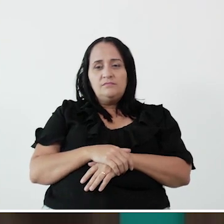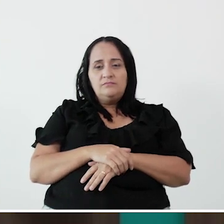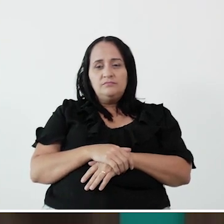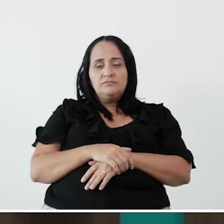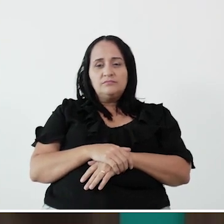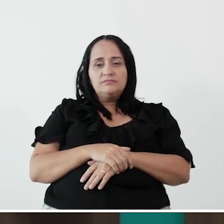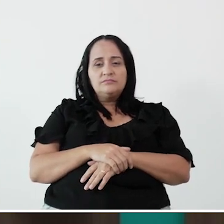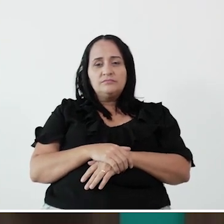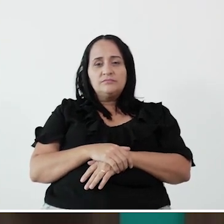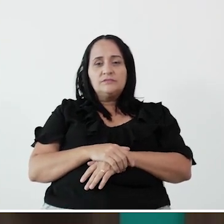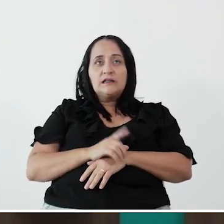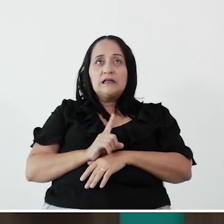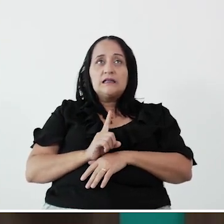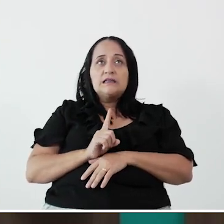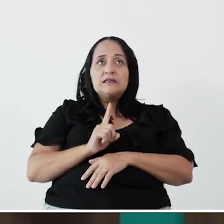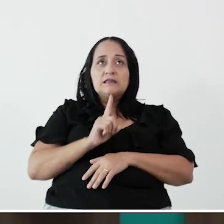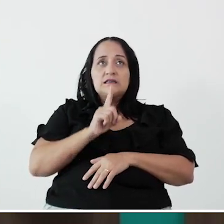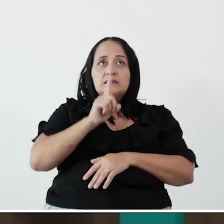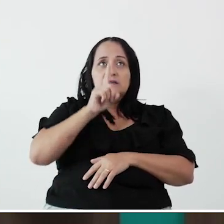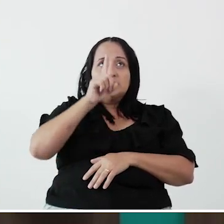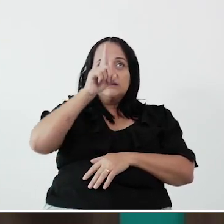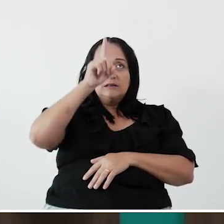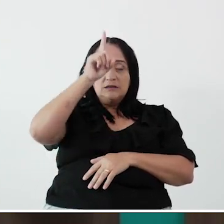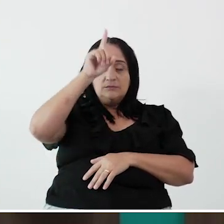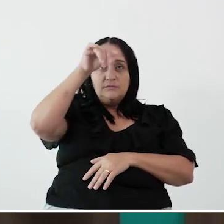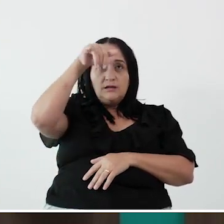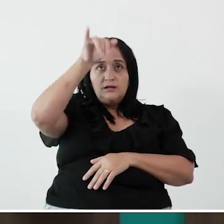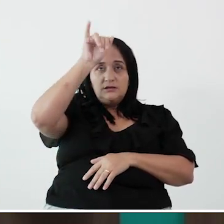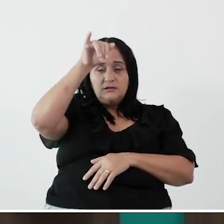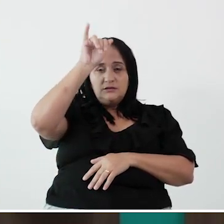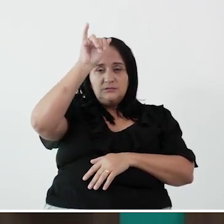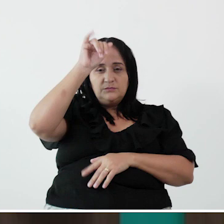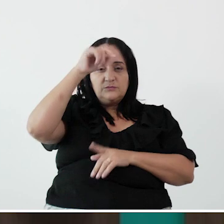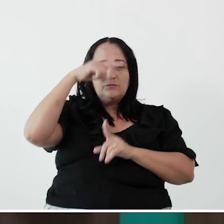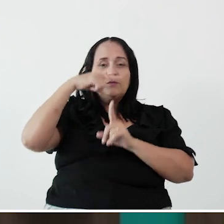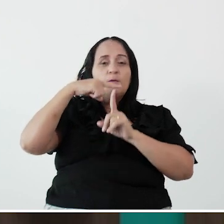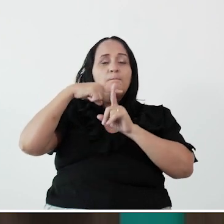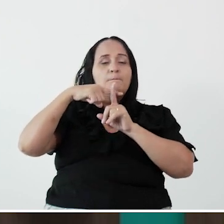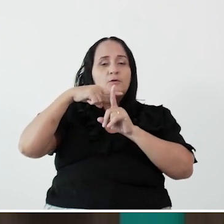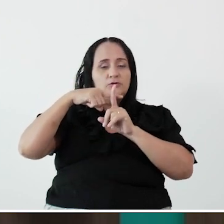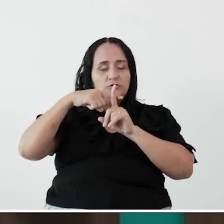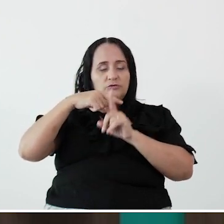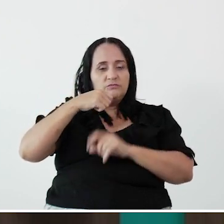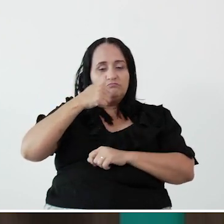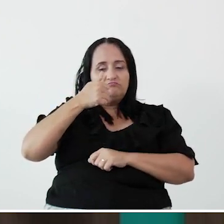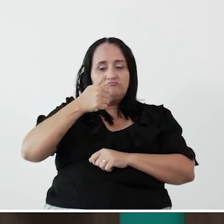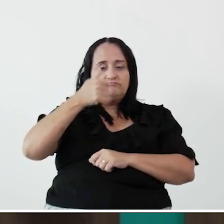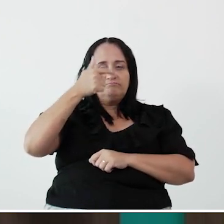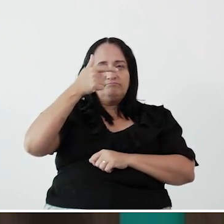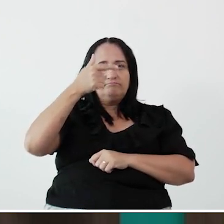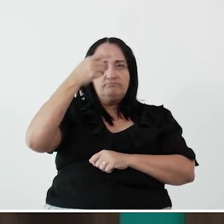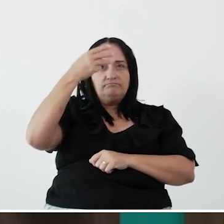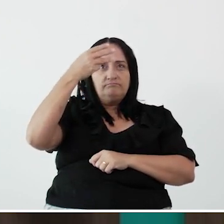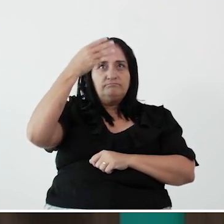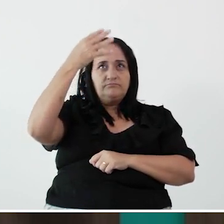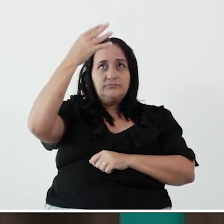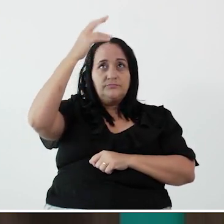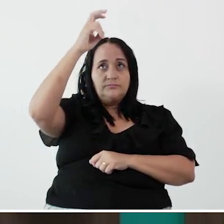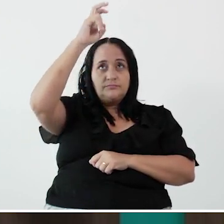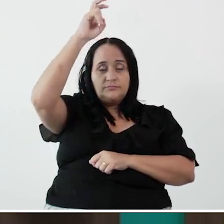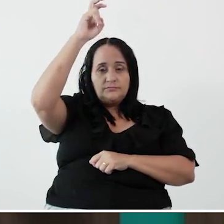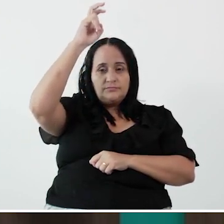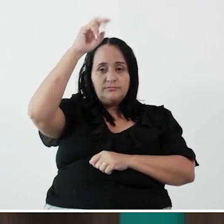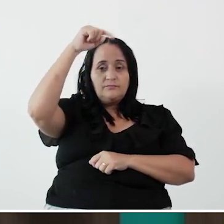para y. Então, aqui nós teríamos 1, 2, 3, 4,